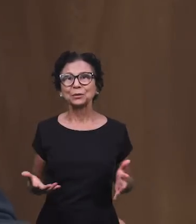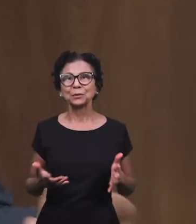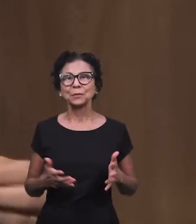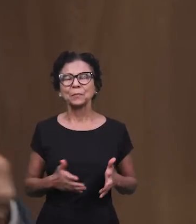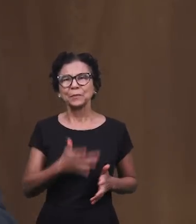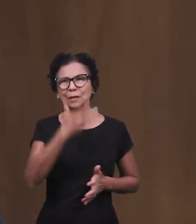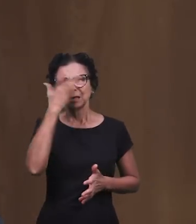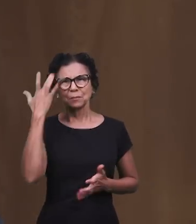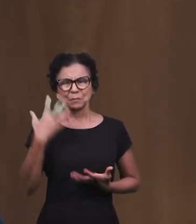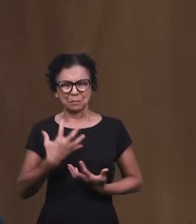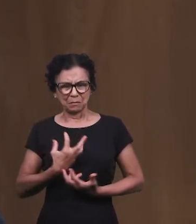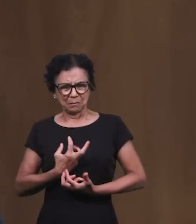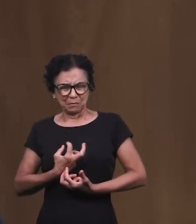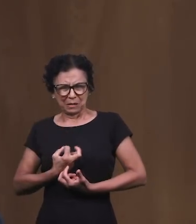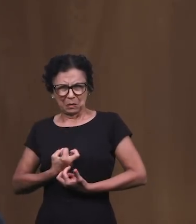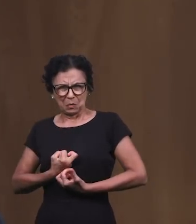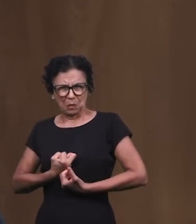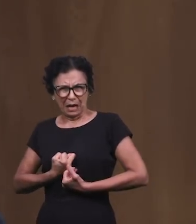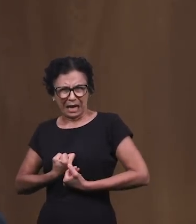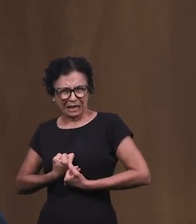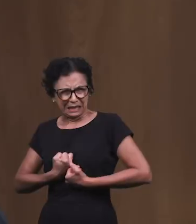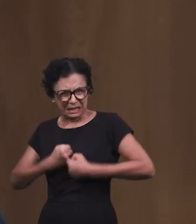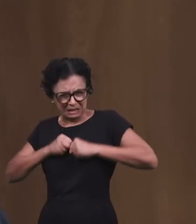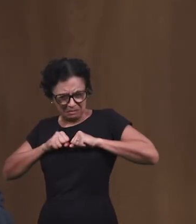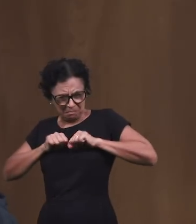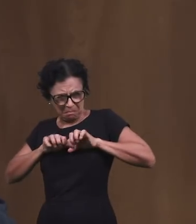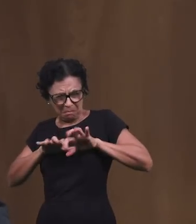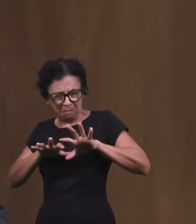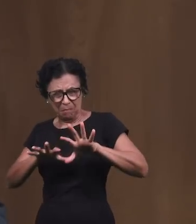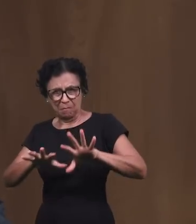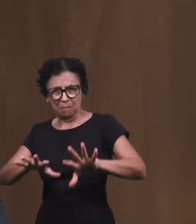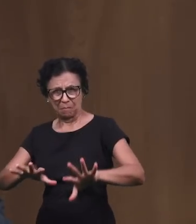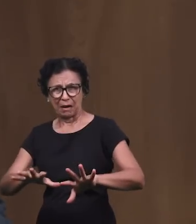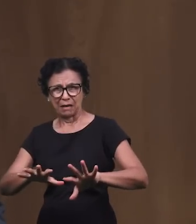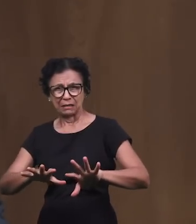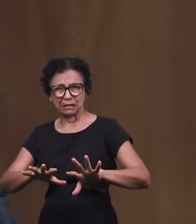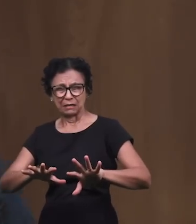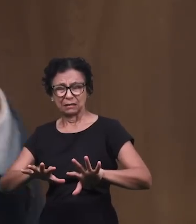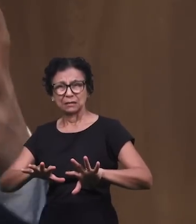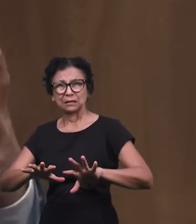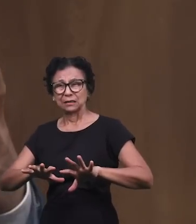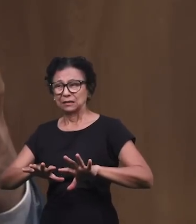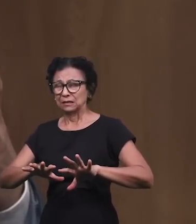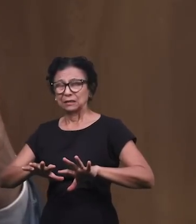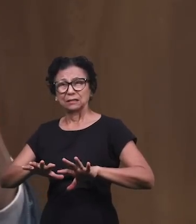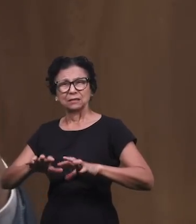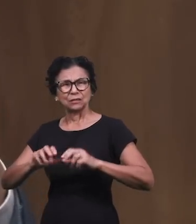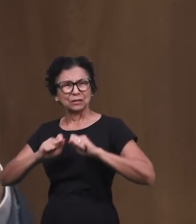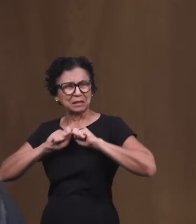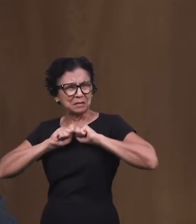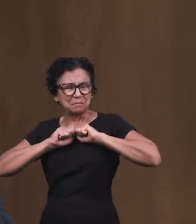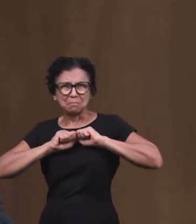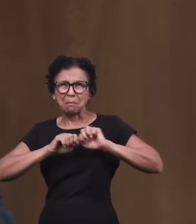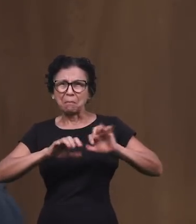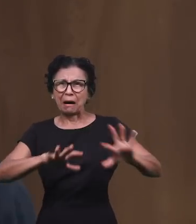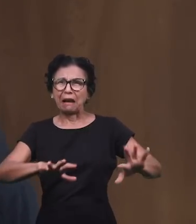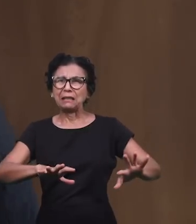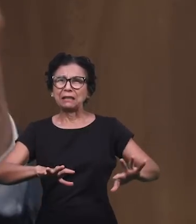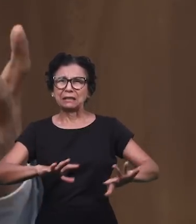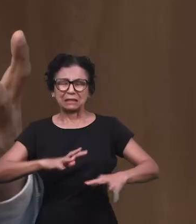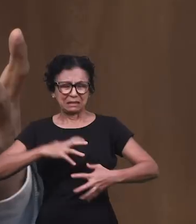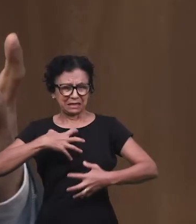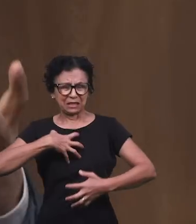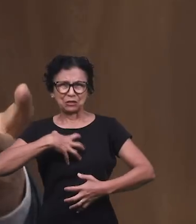magoada, aquela raiz de amargura está no coração, o Espírito Santo não tirou, ela brota. A pessoa